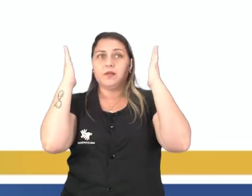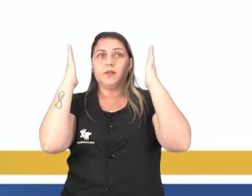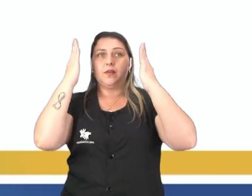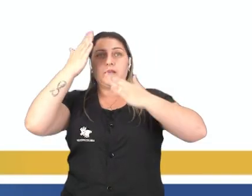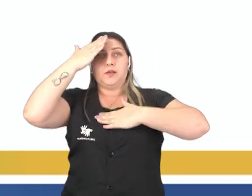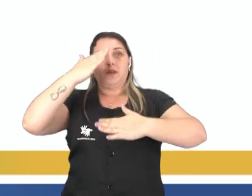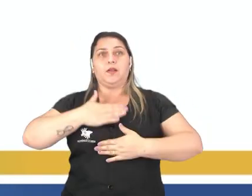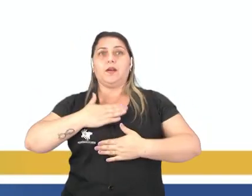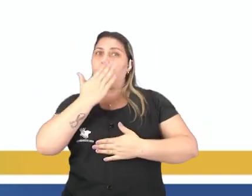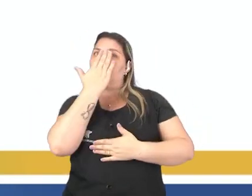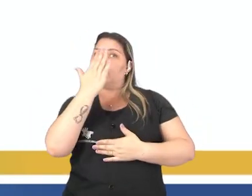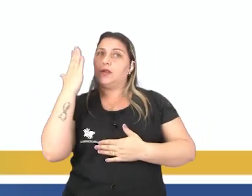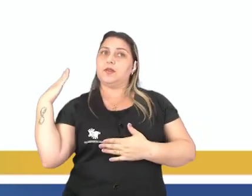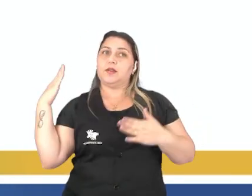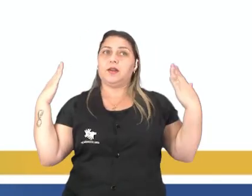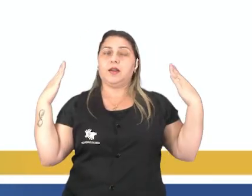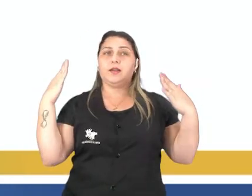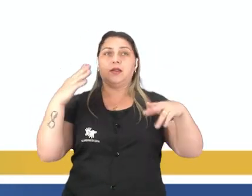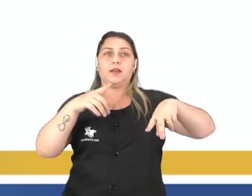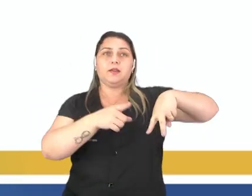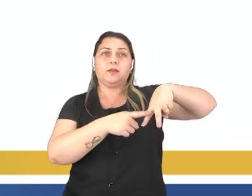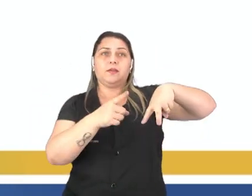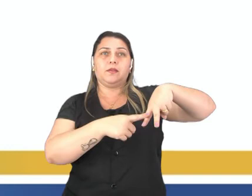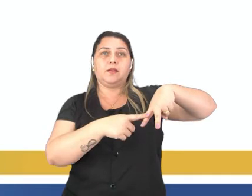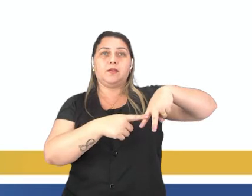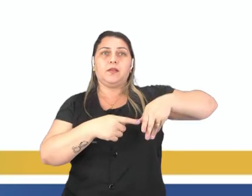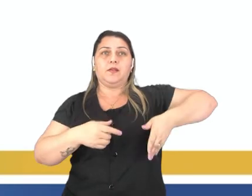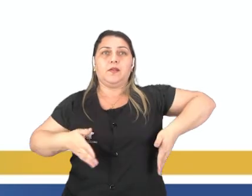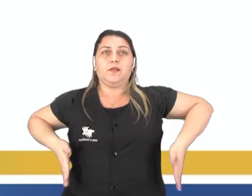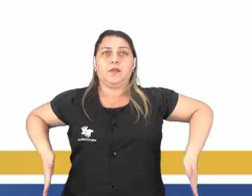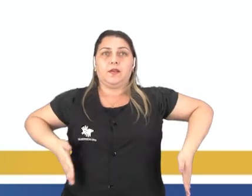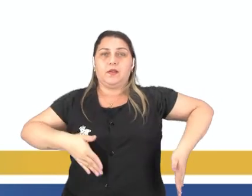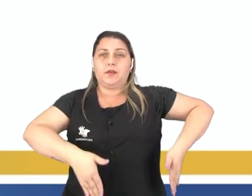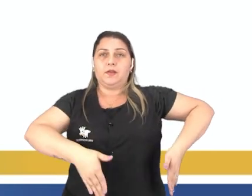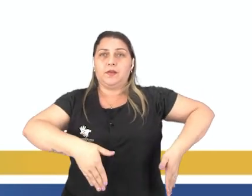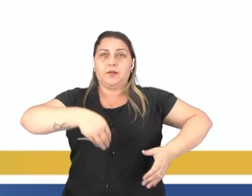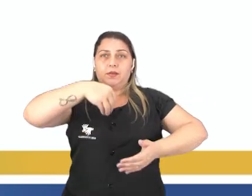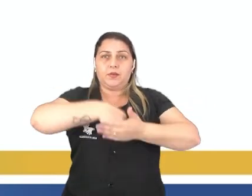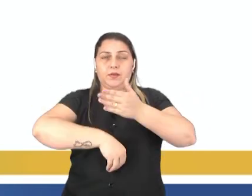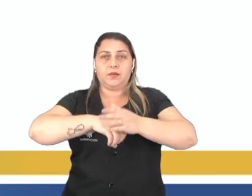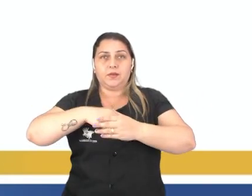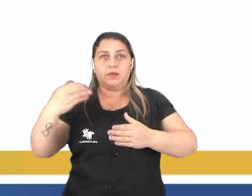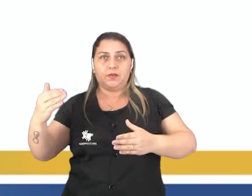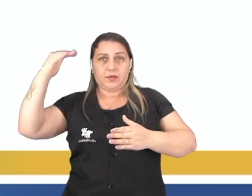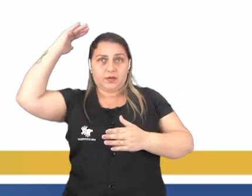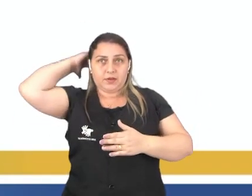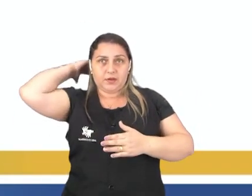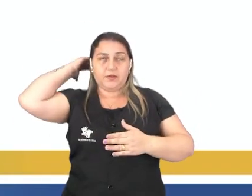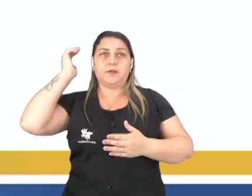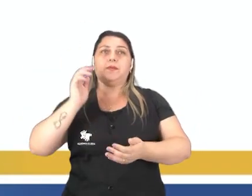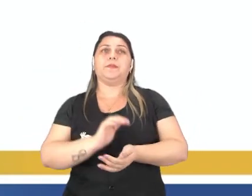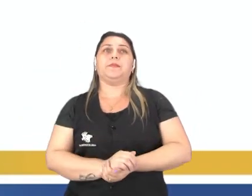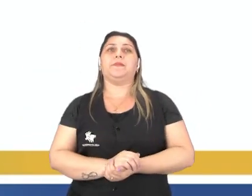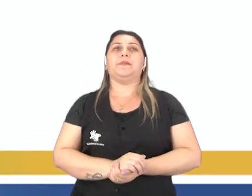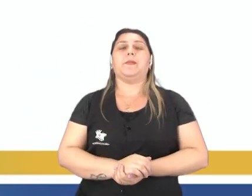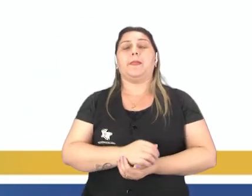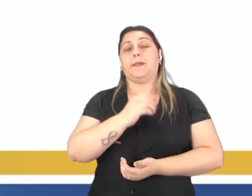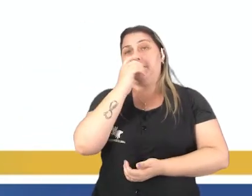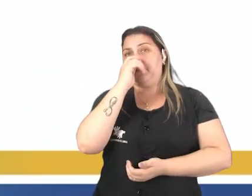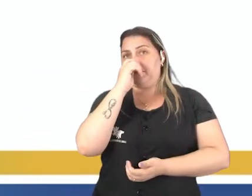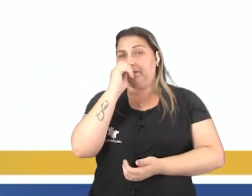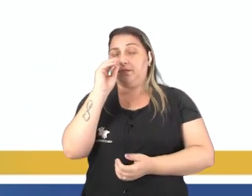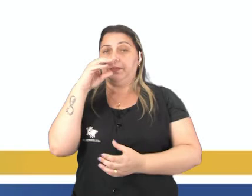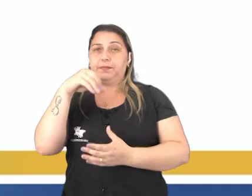tronco, frente e lado e as pernas, frente e lado, externo, interno e atrás, né? E aí dentro